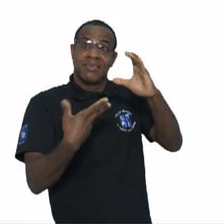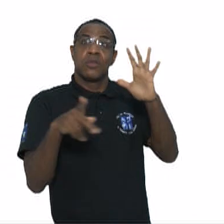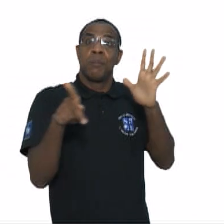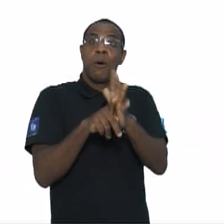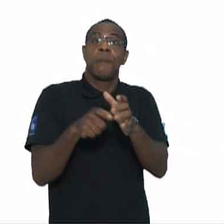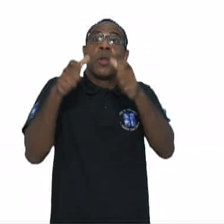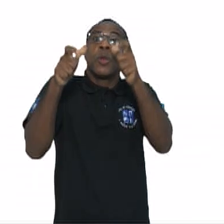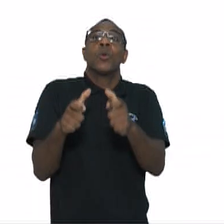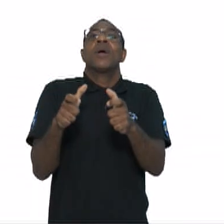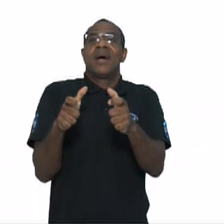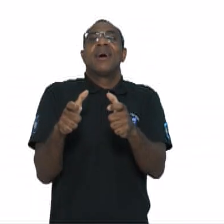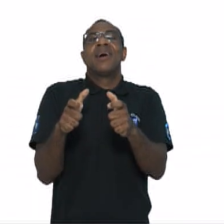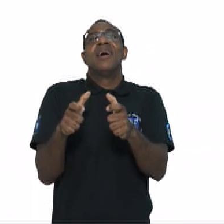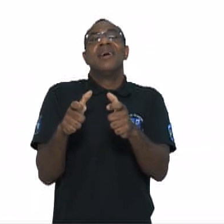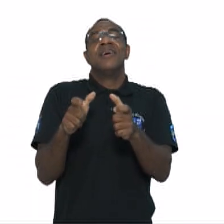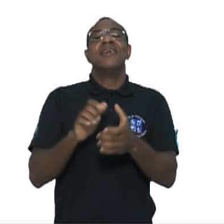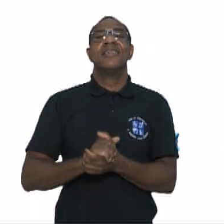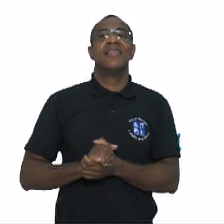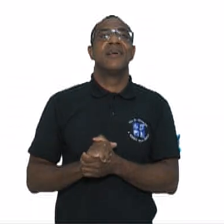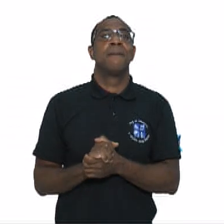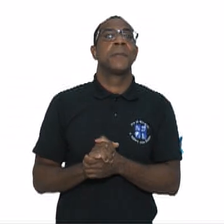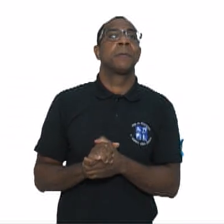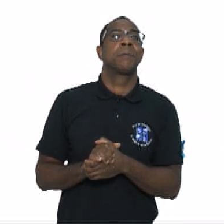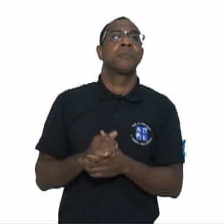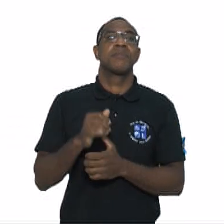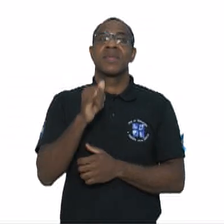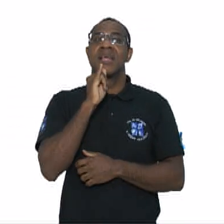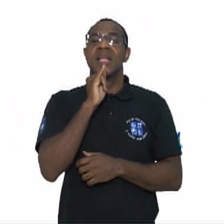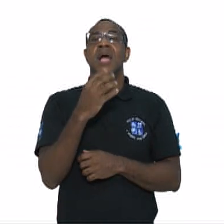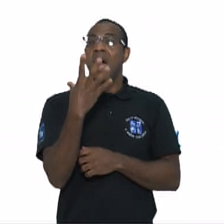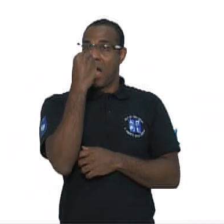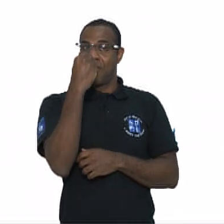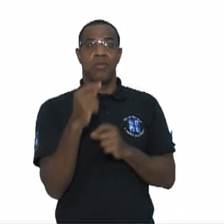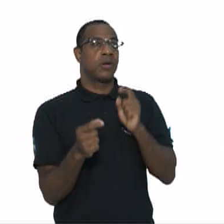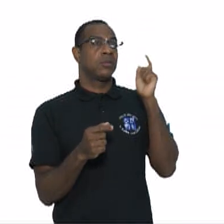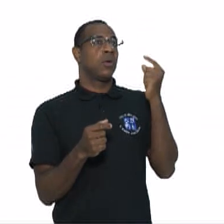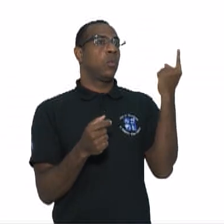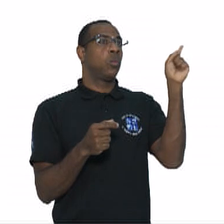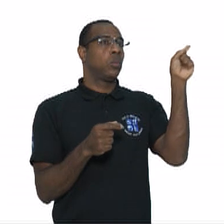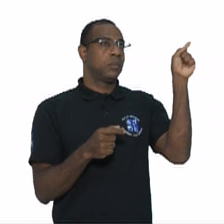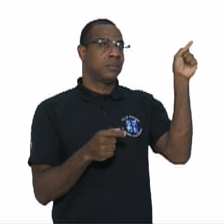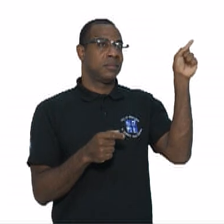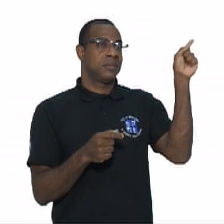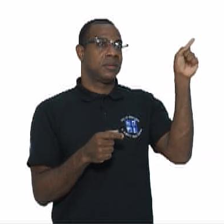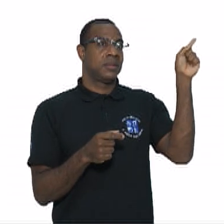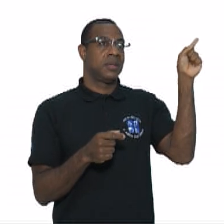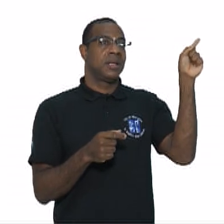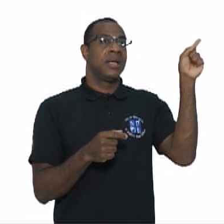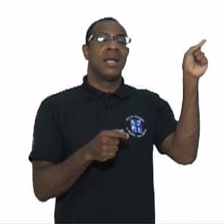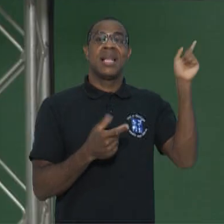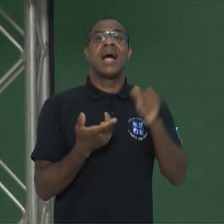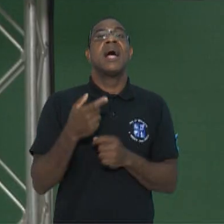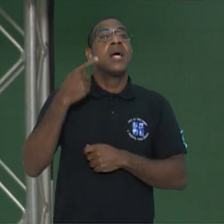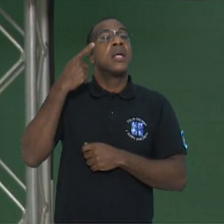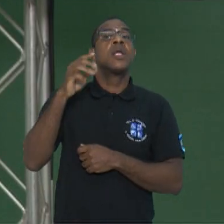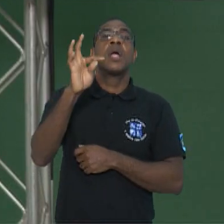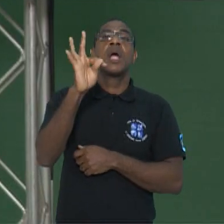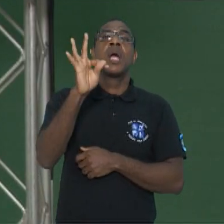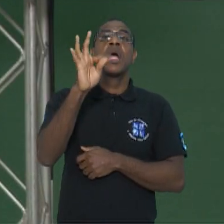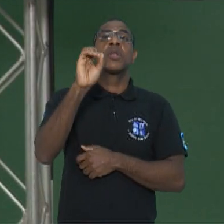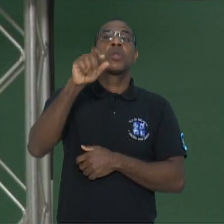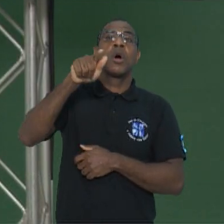se refletem em outras partes do mundo. Então, a imagem 1 aqui é em Tóquio e a imagem 2